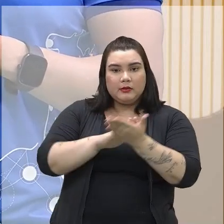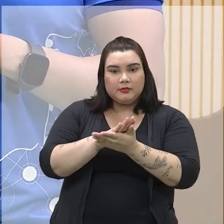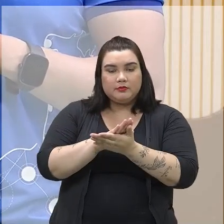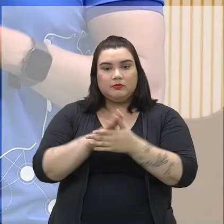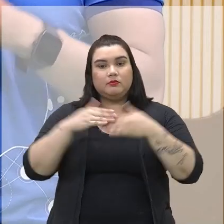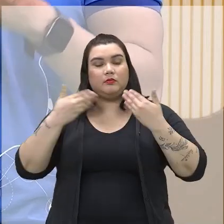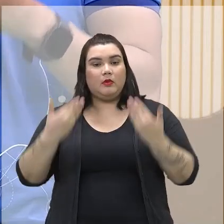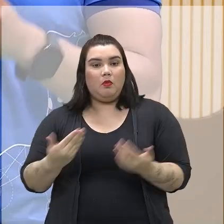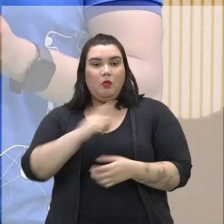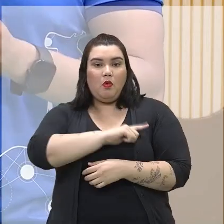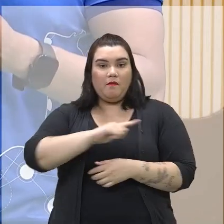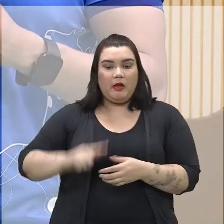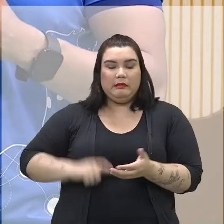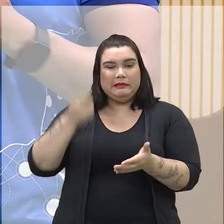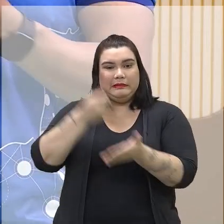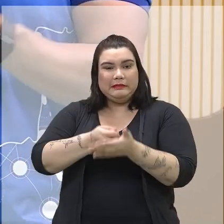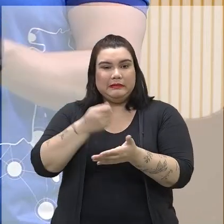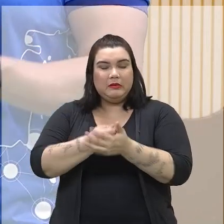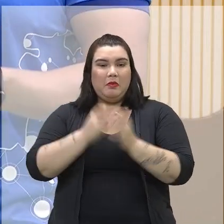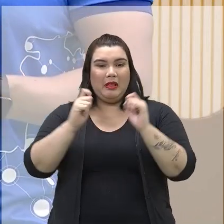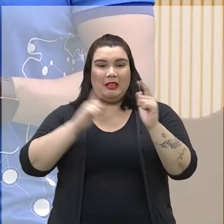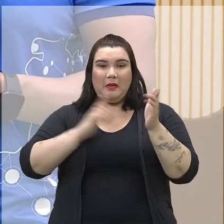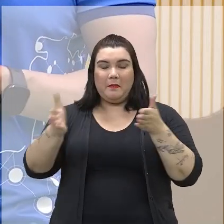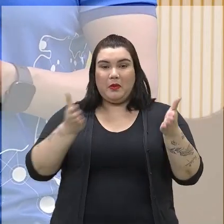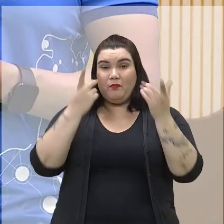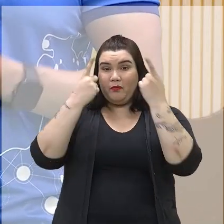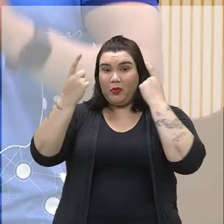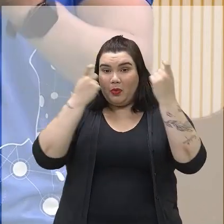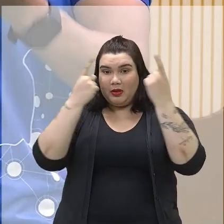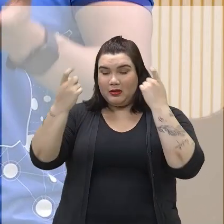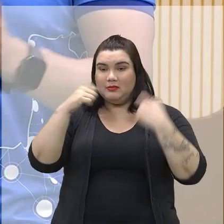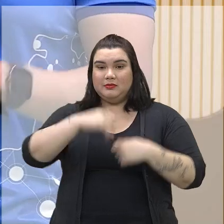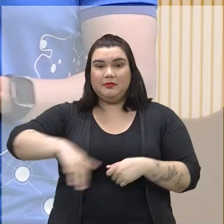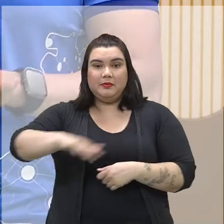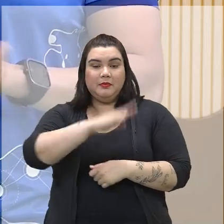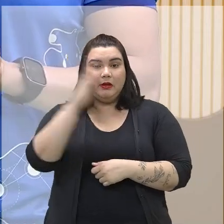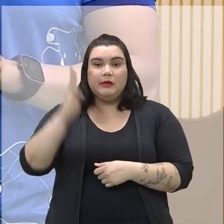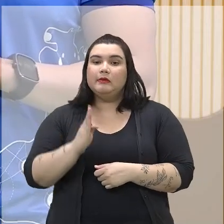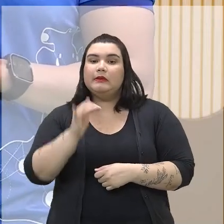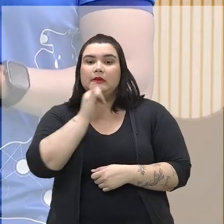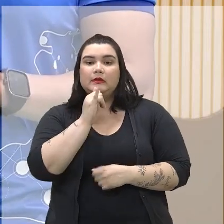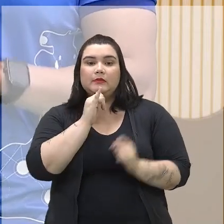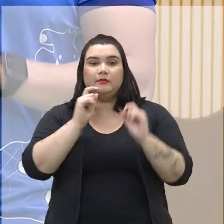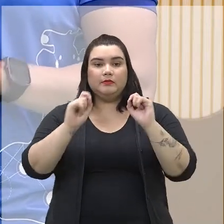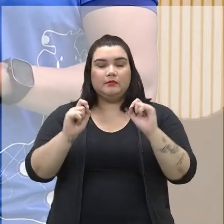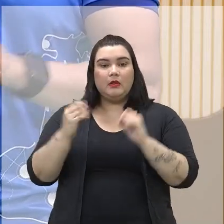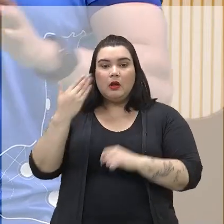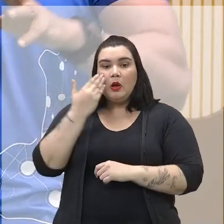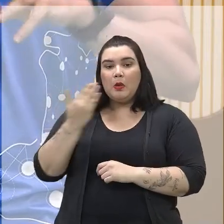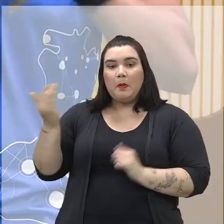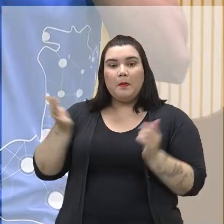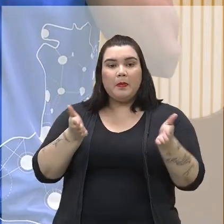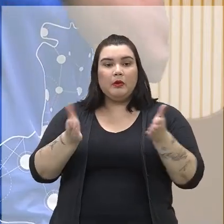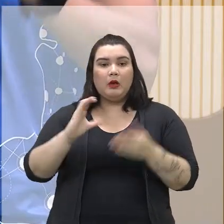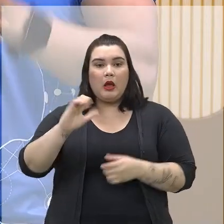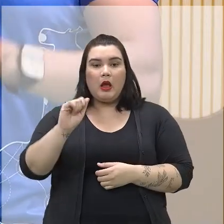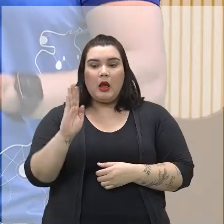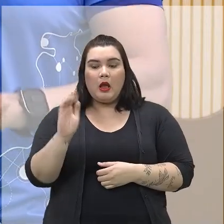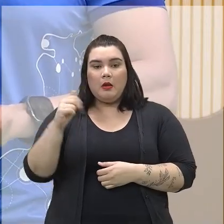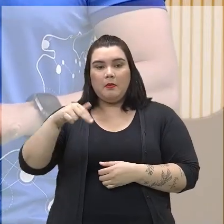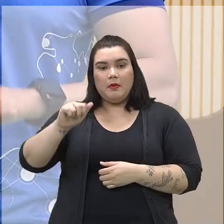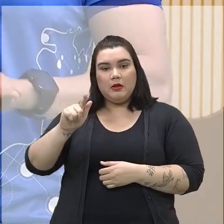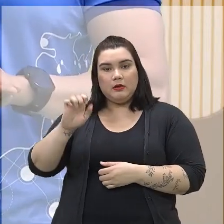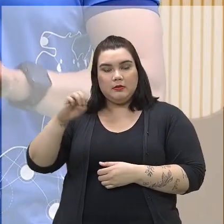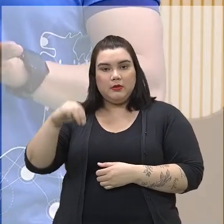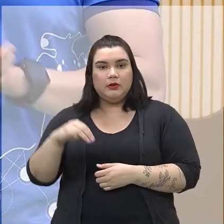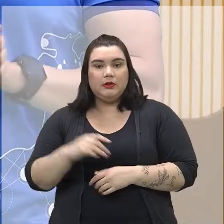muito violenta essas revoltas que nós tivemos aqui pelo território brasileiro, como, por exemplo, a cabanagem, certo? Dando continuidade a